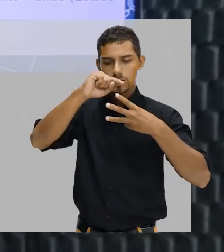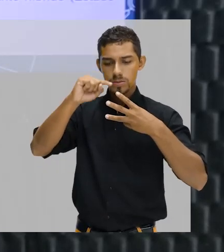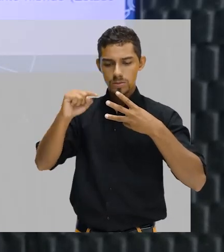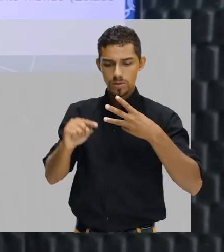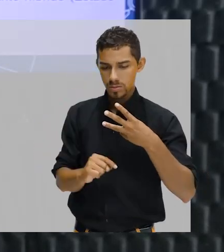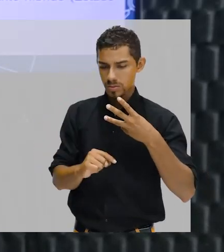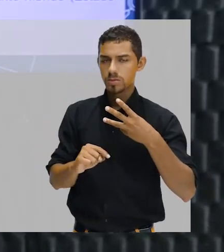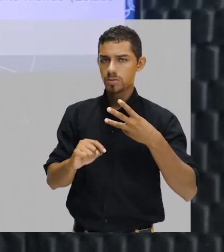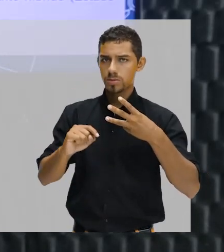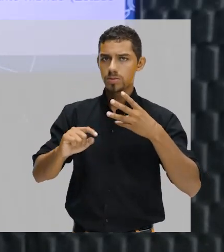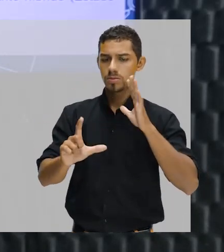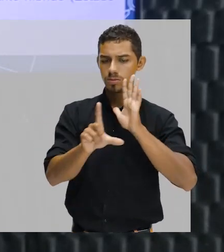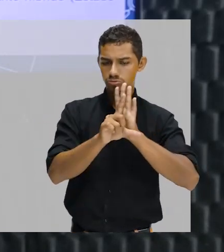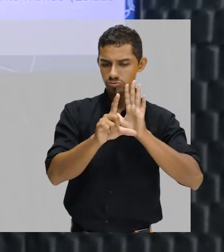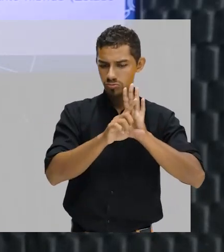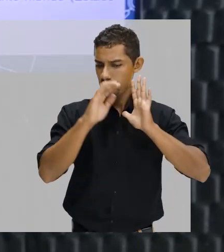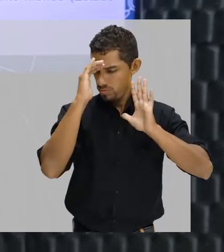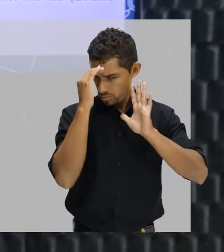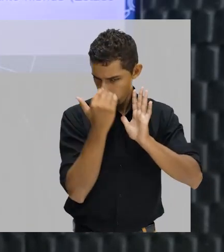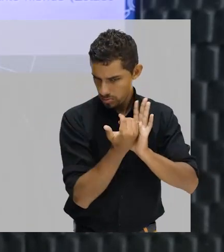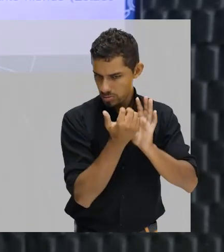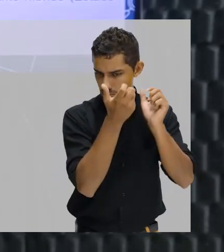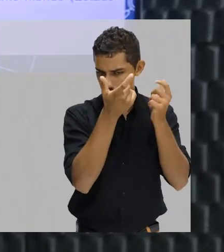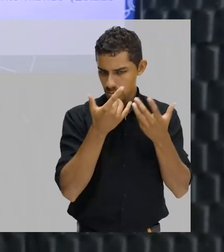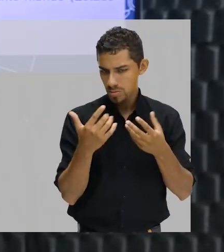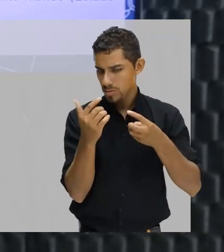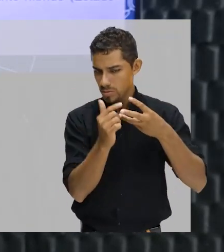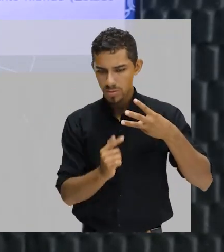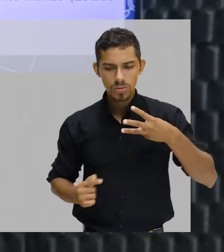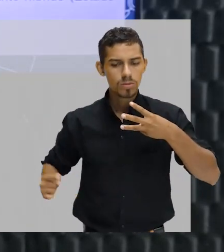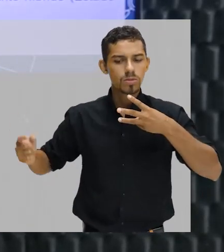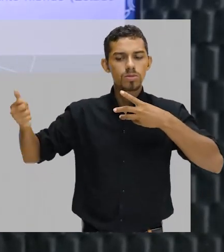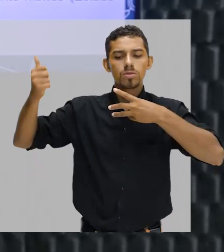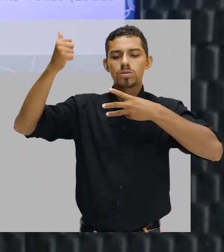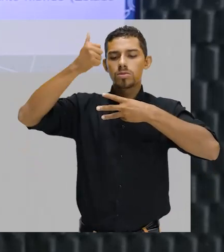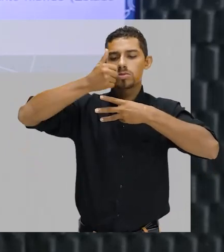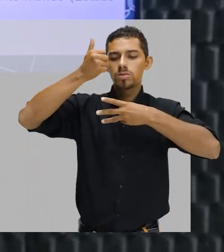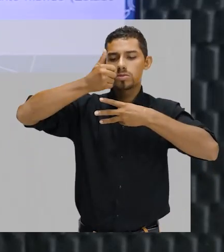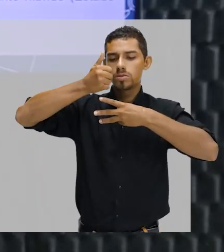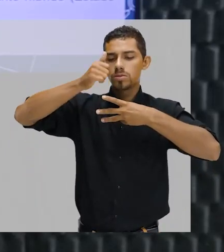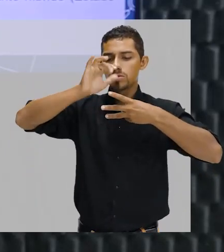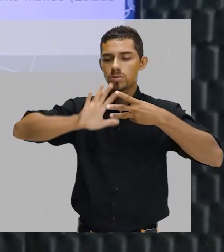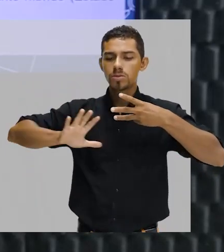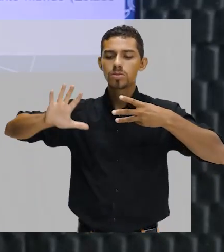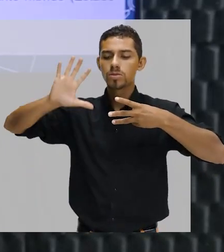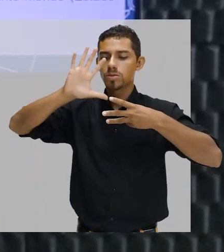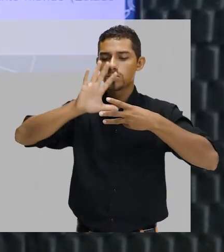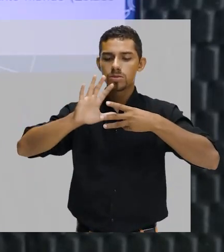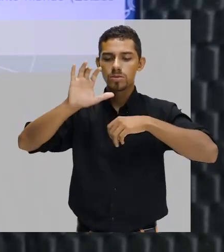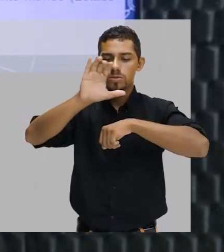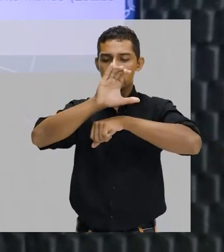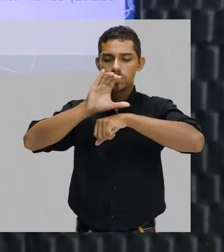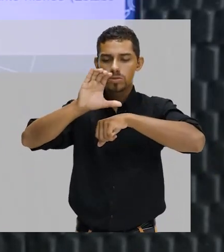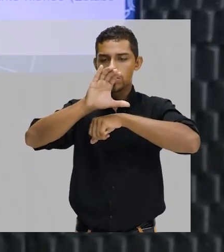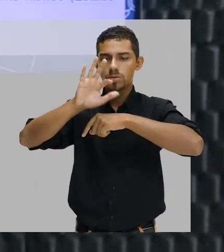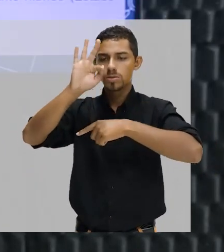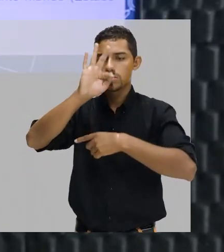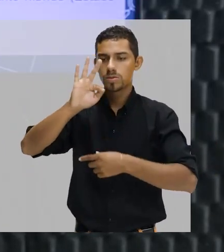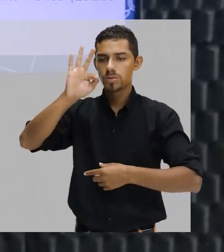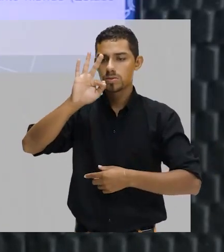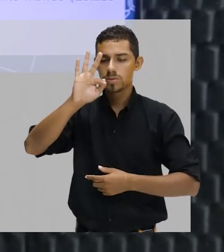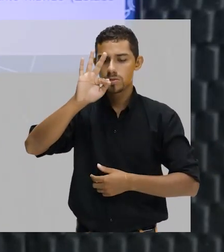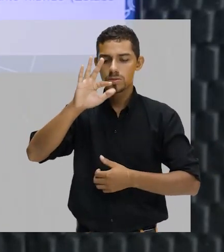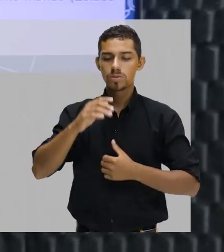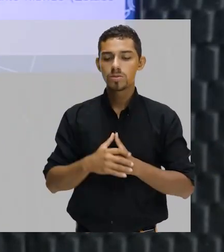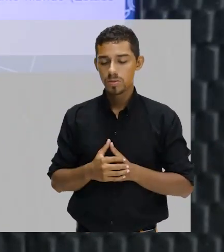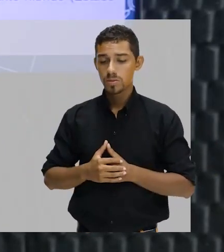atribuições específicas, tá certo? Mas existe uma esfera maior, existe uma lei geral sobre eles, que é a nossa Constituição Federal. Quando eu falo